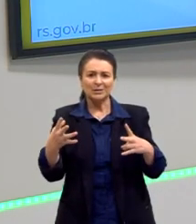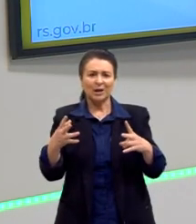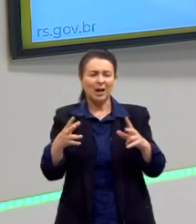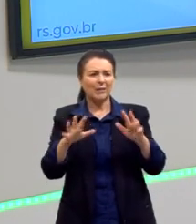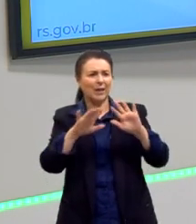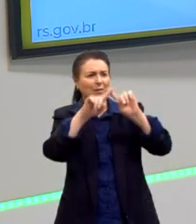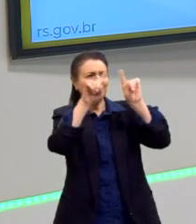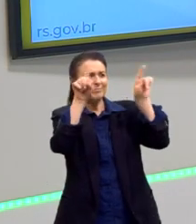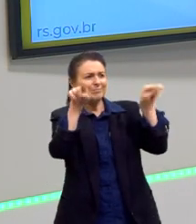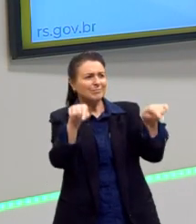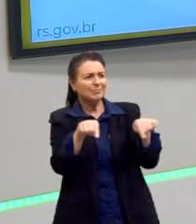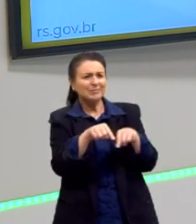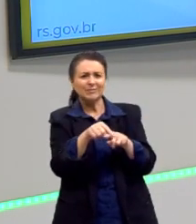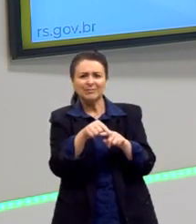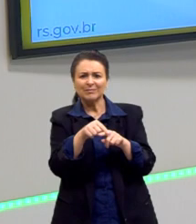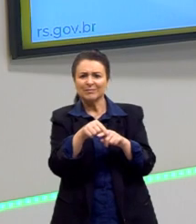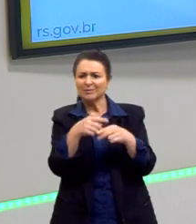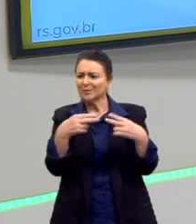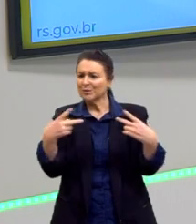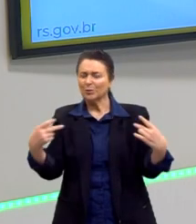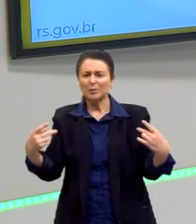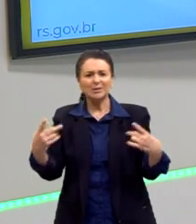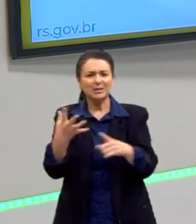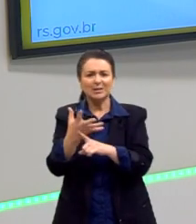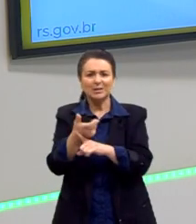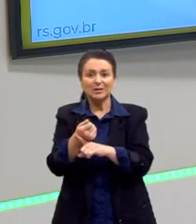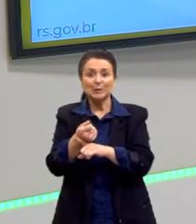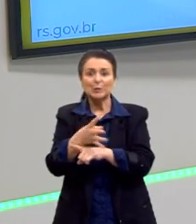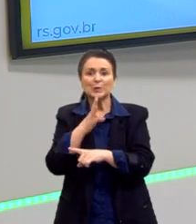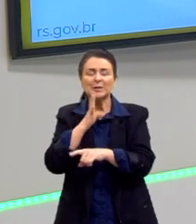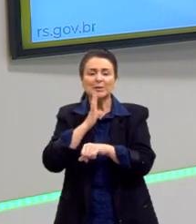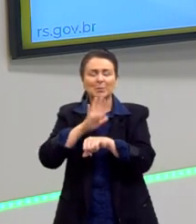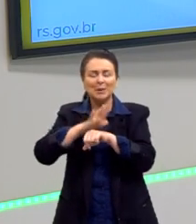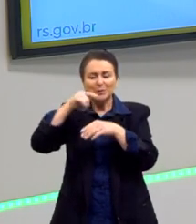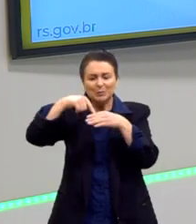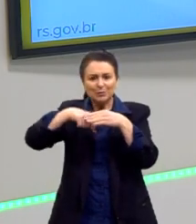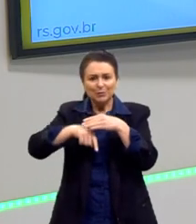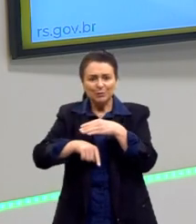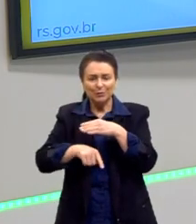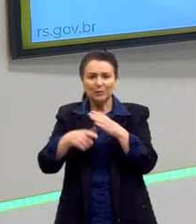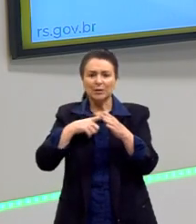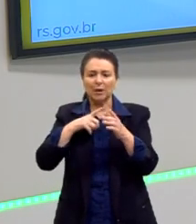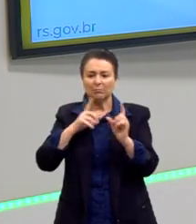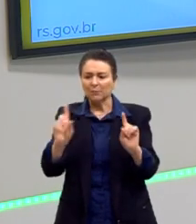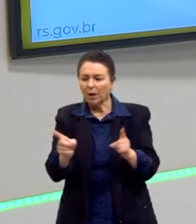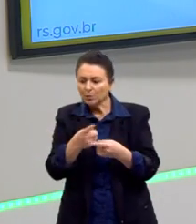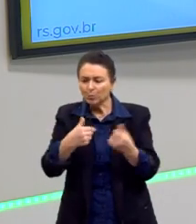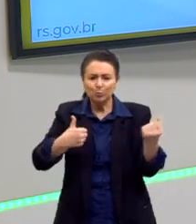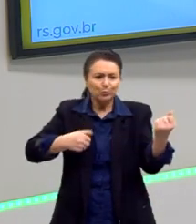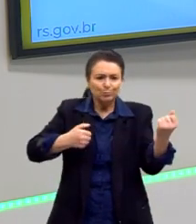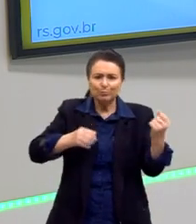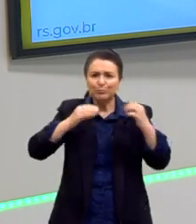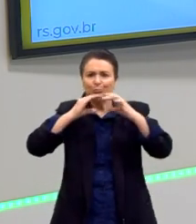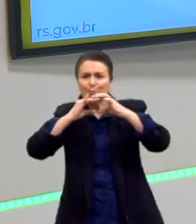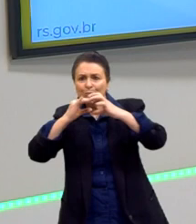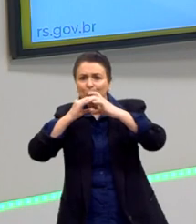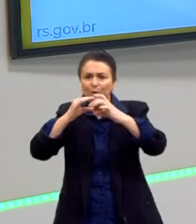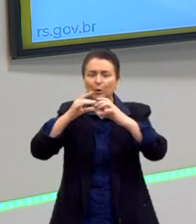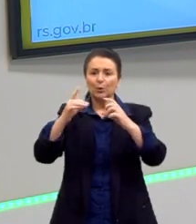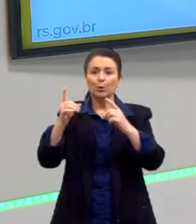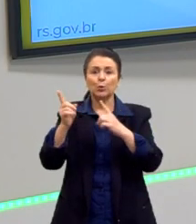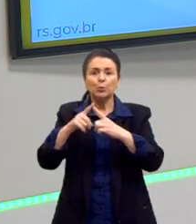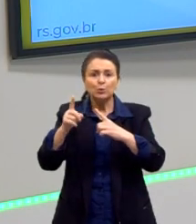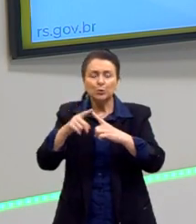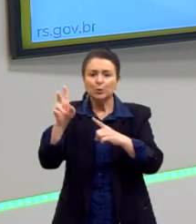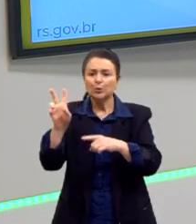mais facilmente nós vamos conhecendo mais a arte né você tem antes um instrumento musical um estilo de música um